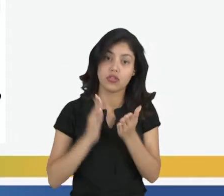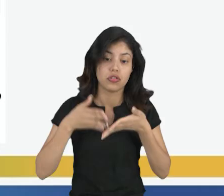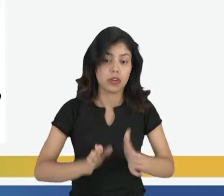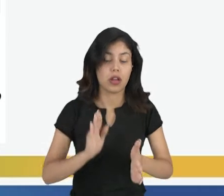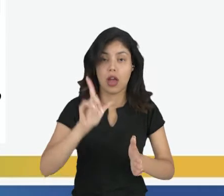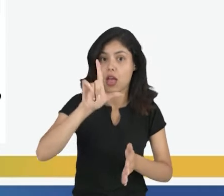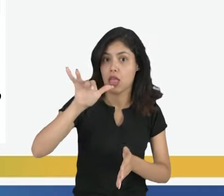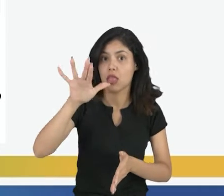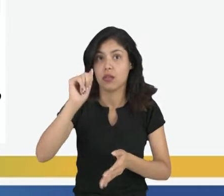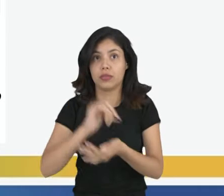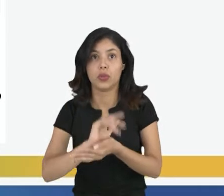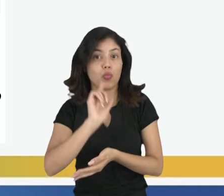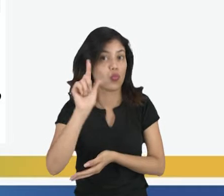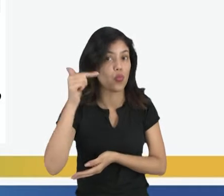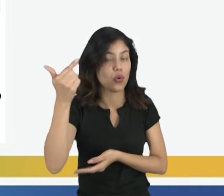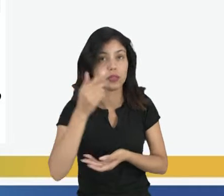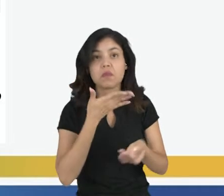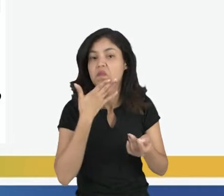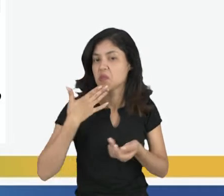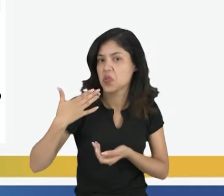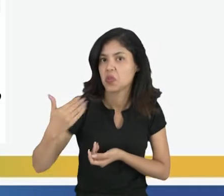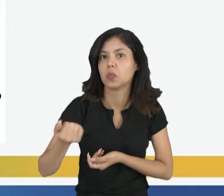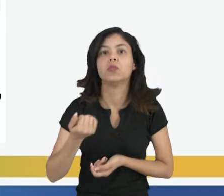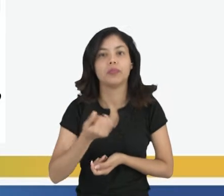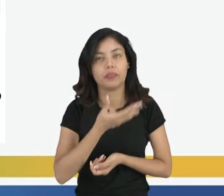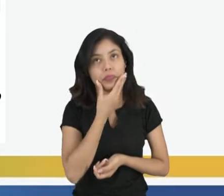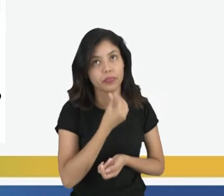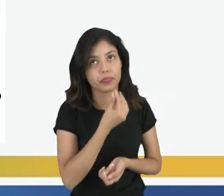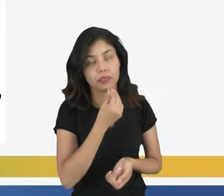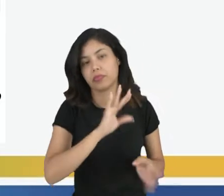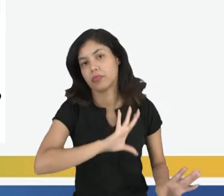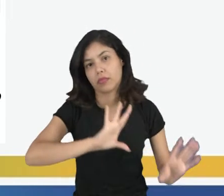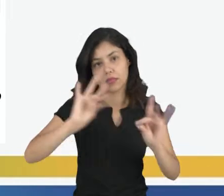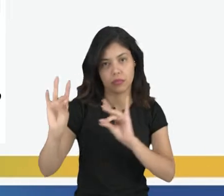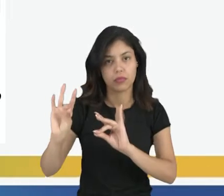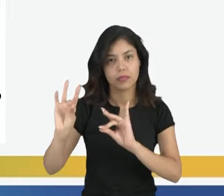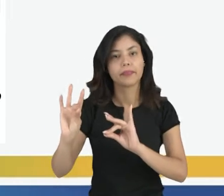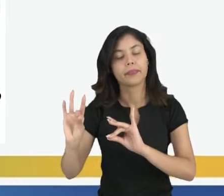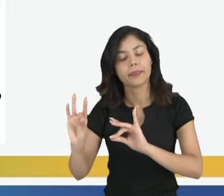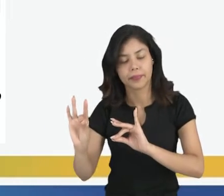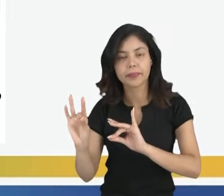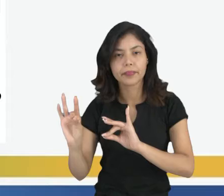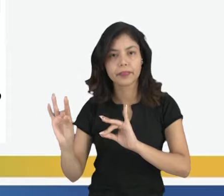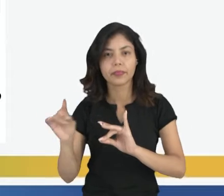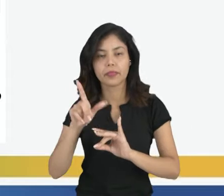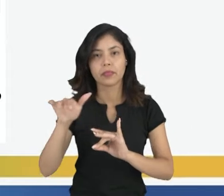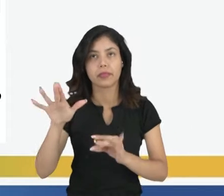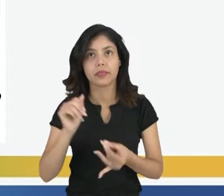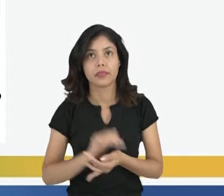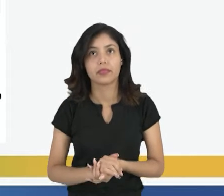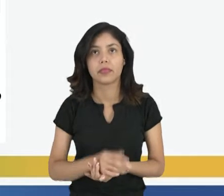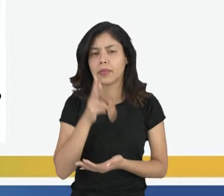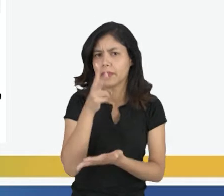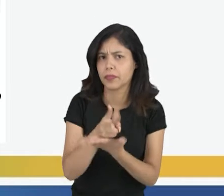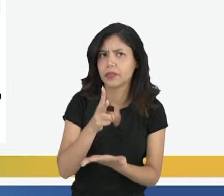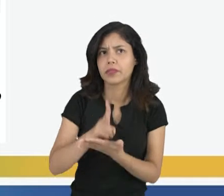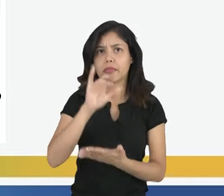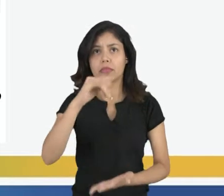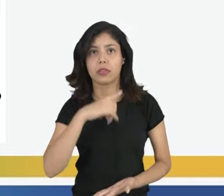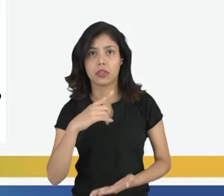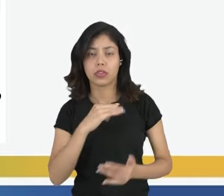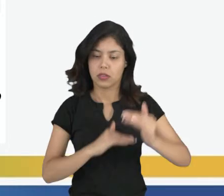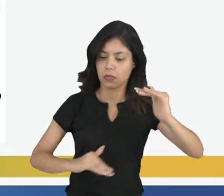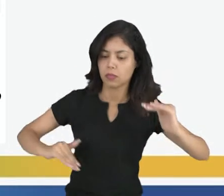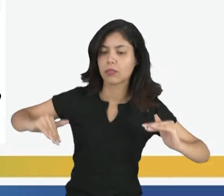outro preparava, né, melhor aí homens, né, para levar então esses homens à Lua. Então a gente sempre vai ter um querendo